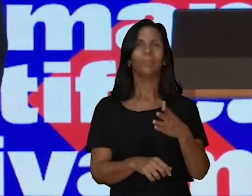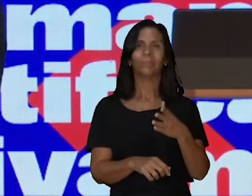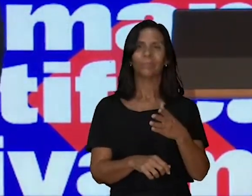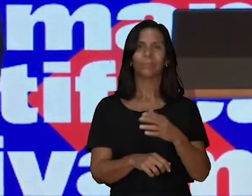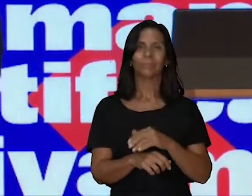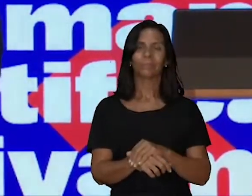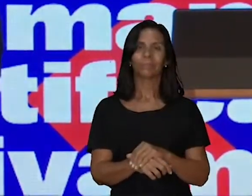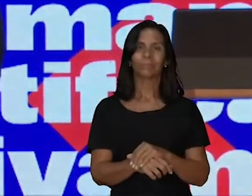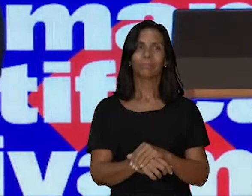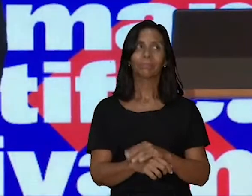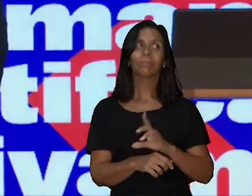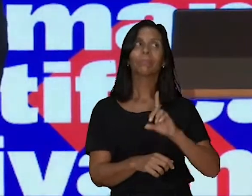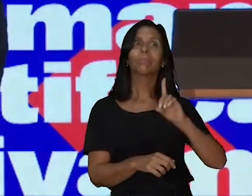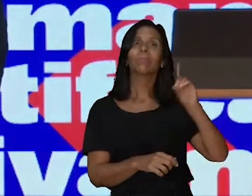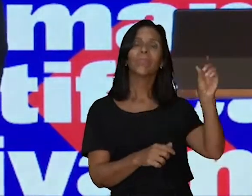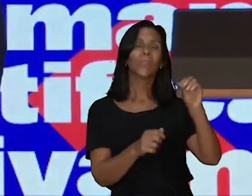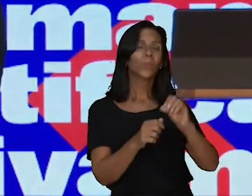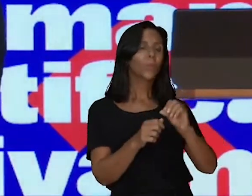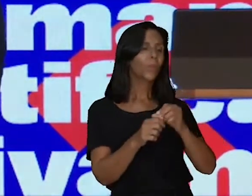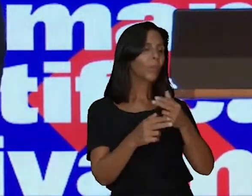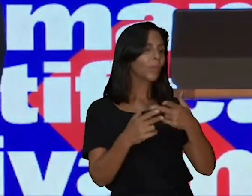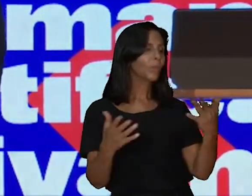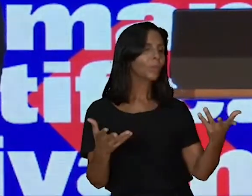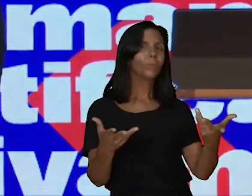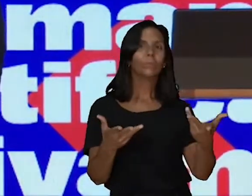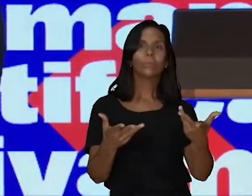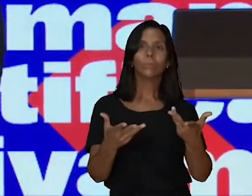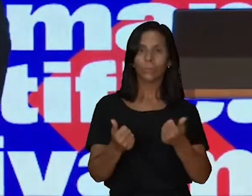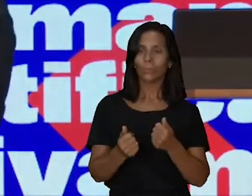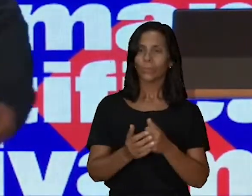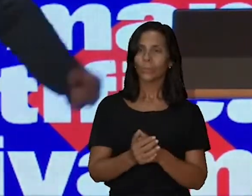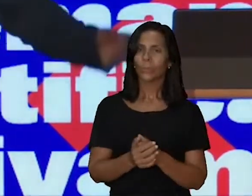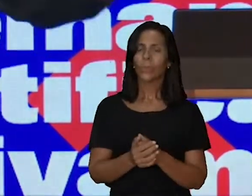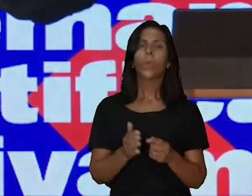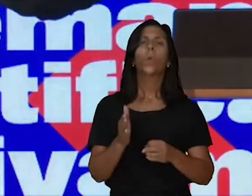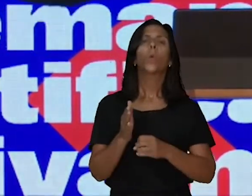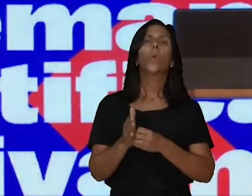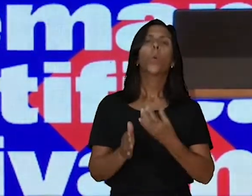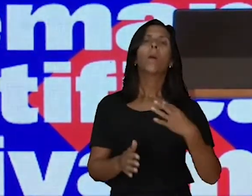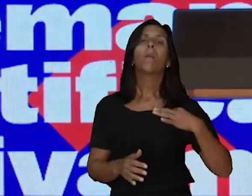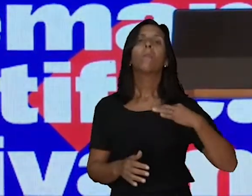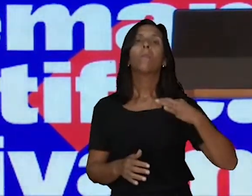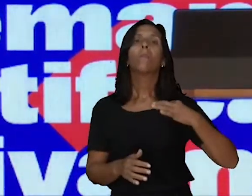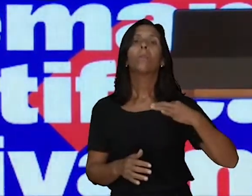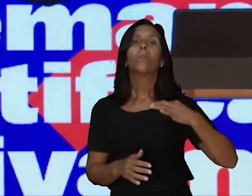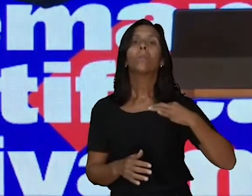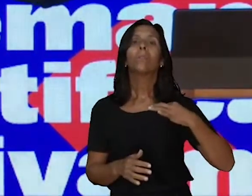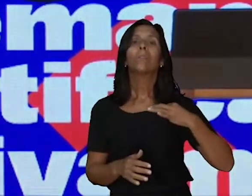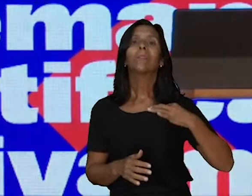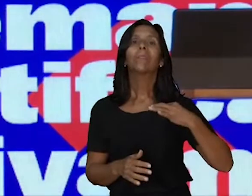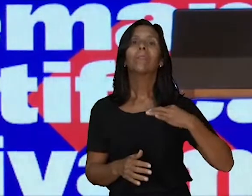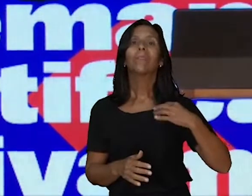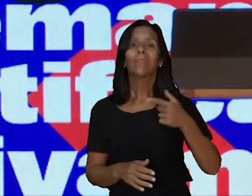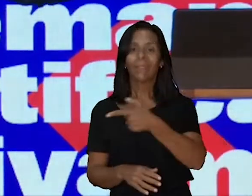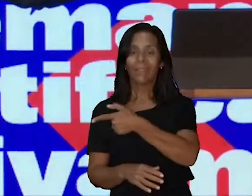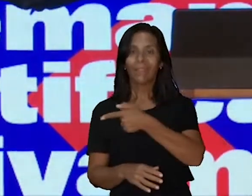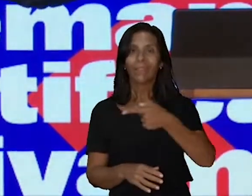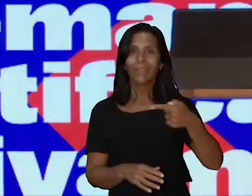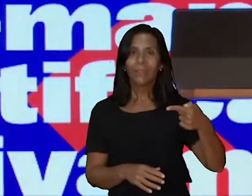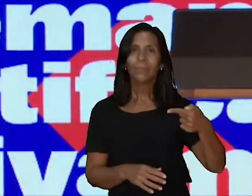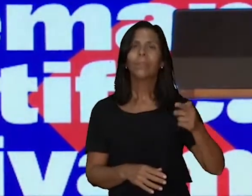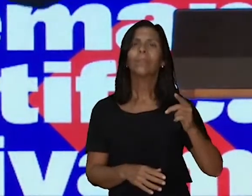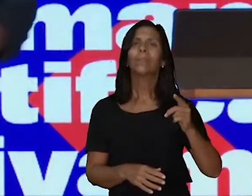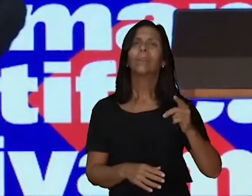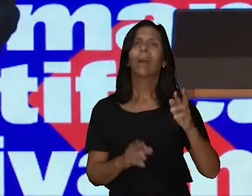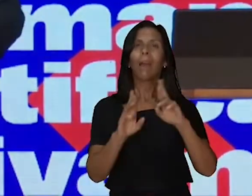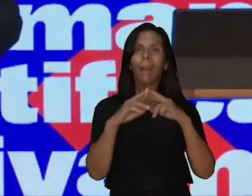E Deus fez algo extraordinário. Quantos voluntários estão aqui que estiveram conosco? São voluntários dessa semana, que estiveram conosco semana